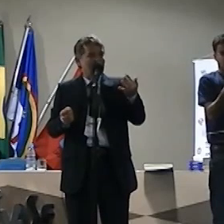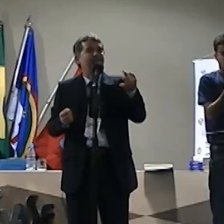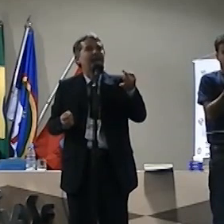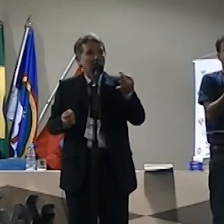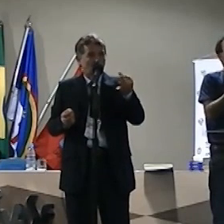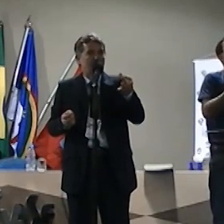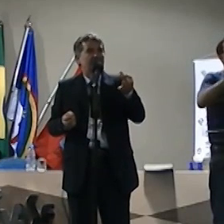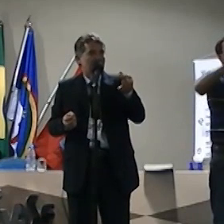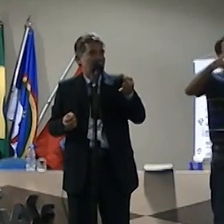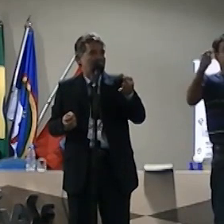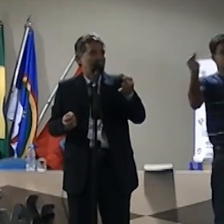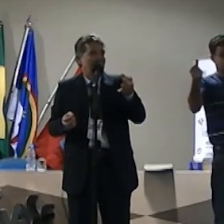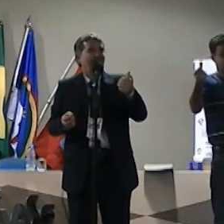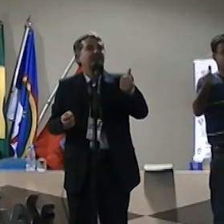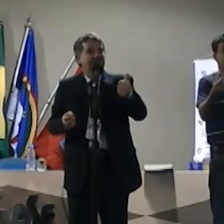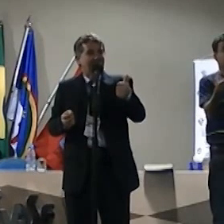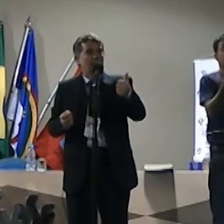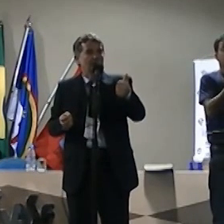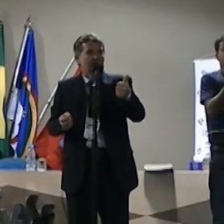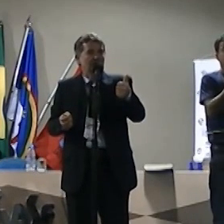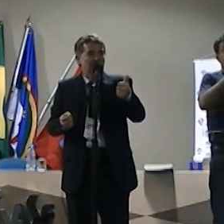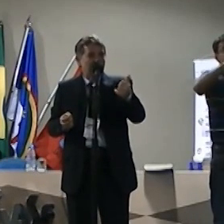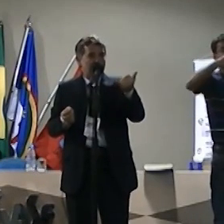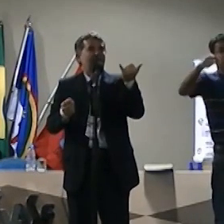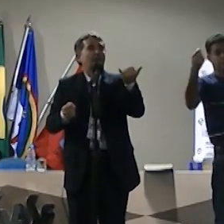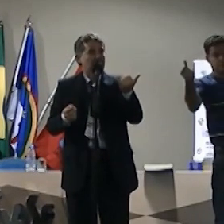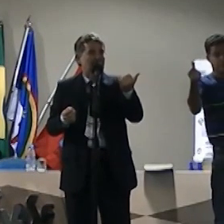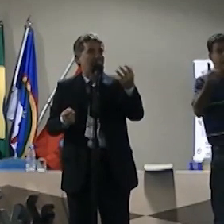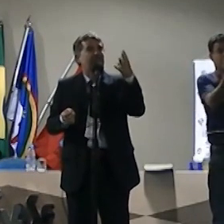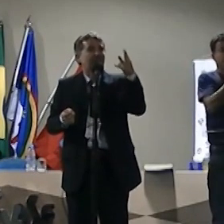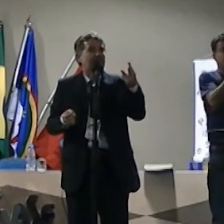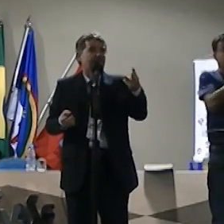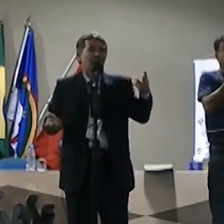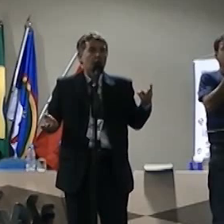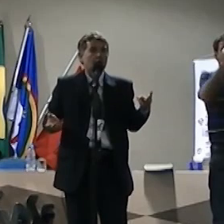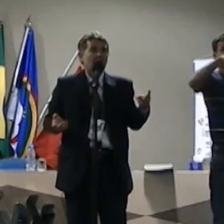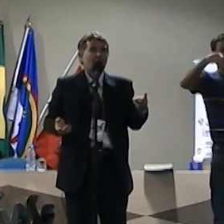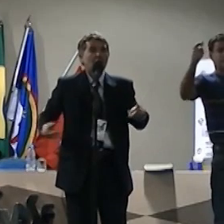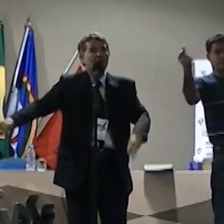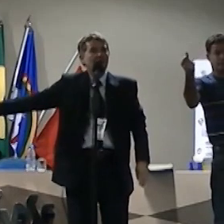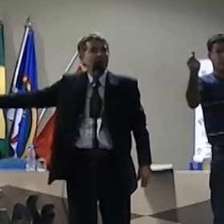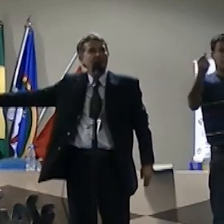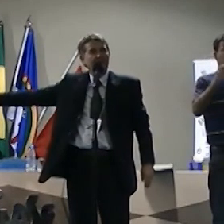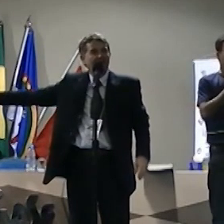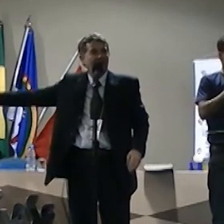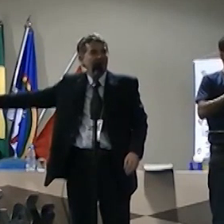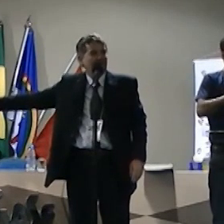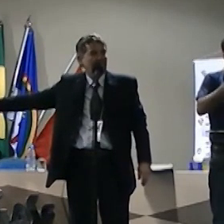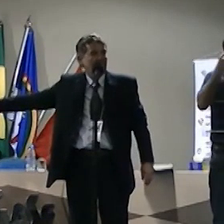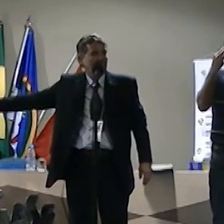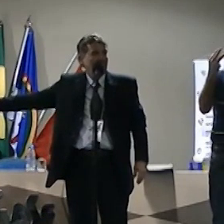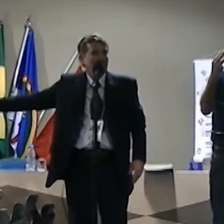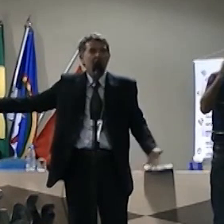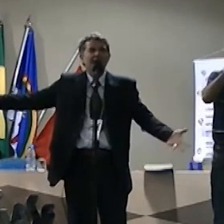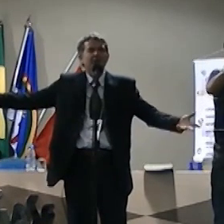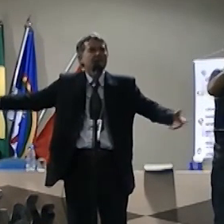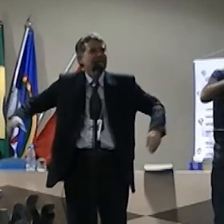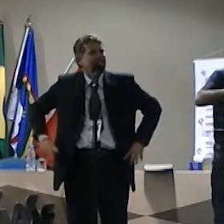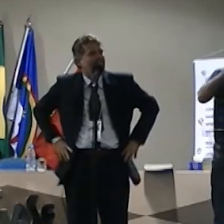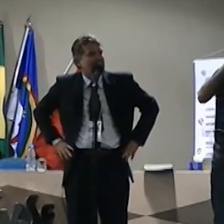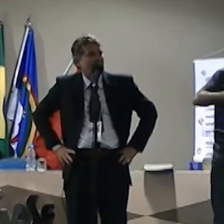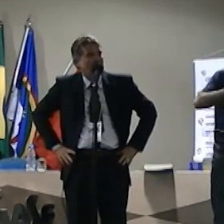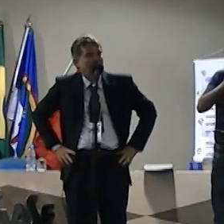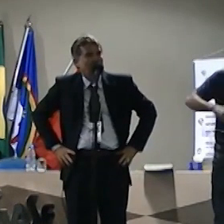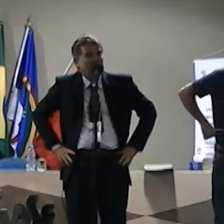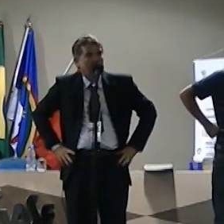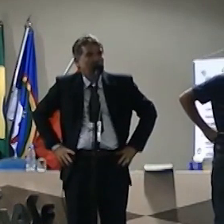meses. Intermediário 2, 6 meses. Avançado 1, 6 meses. Avançado 2, 6 meses. 3 anos é um curso superior para poder aprender a falar Libras? Que danada